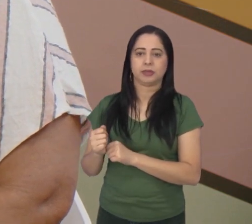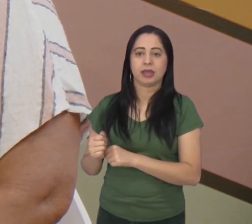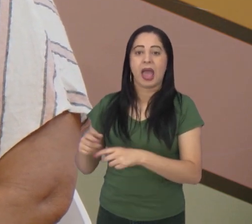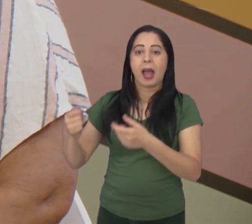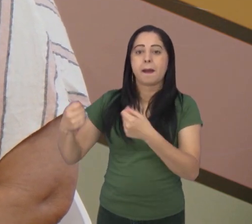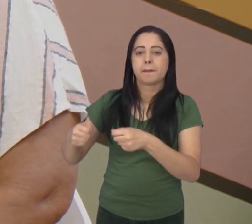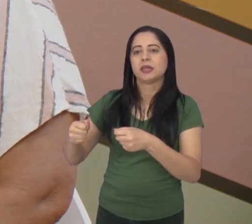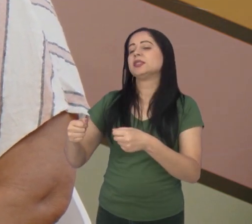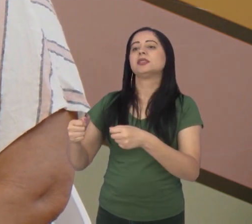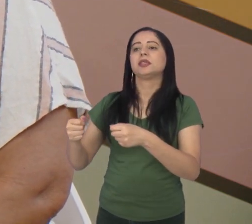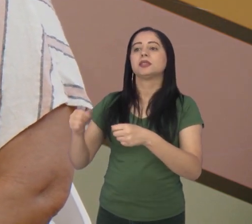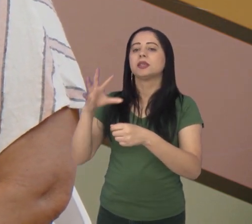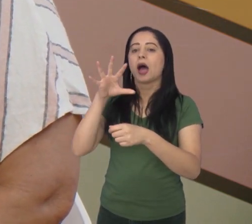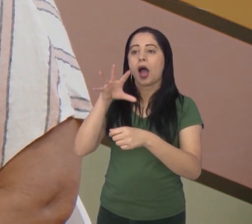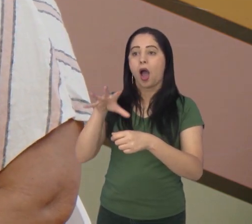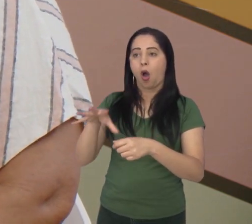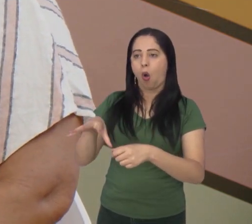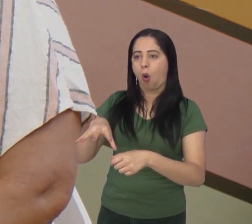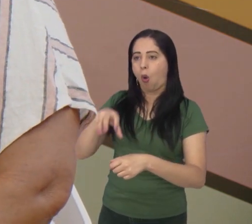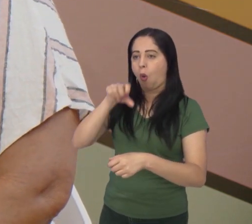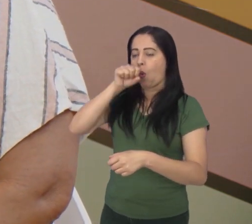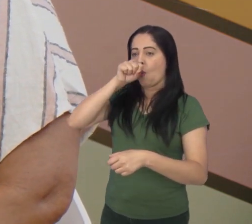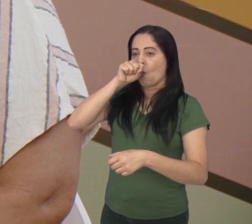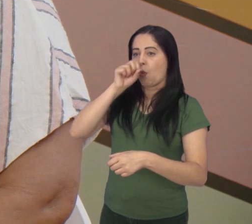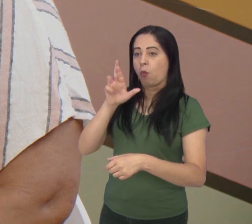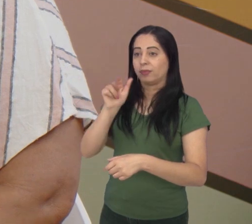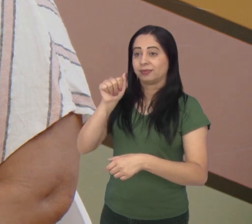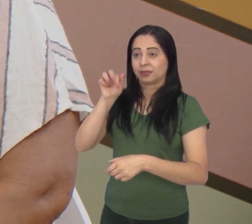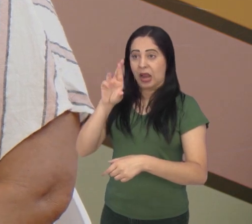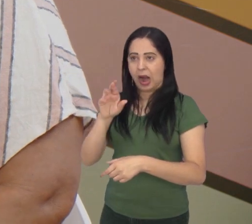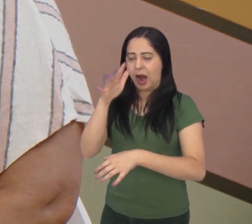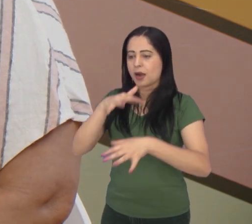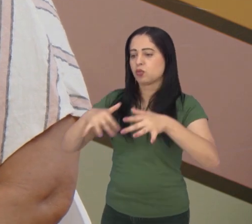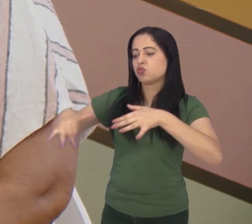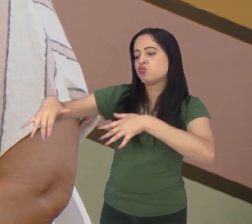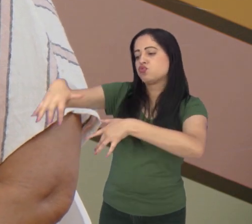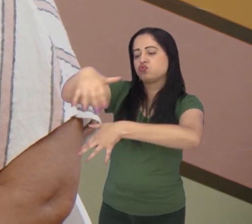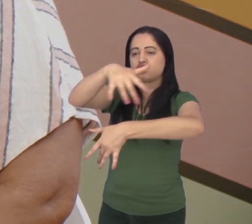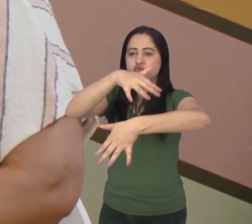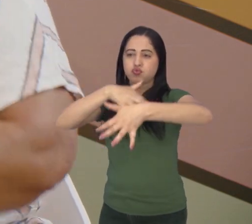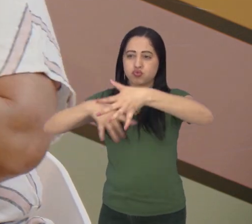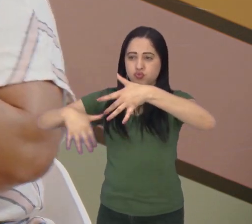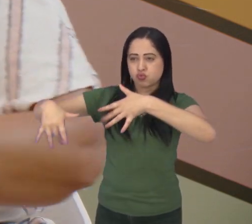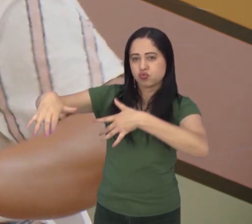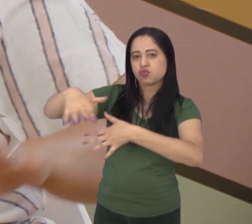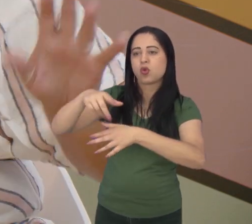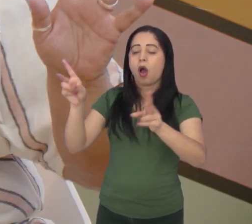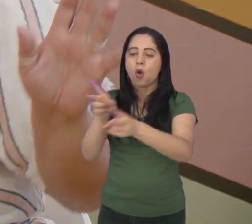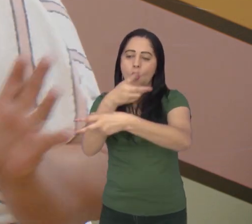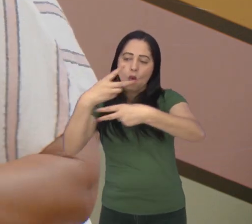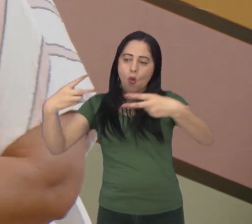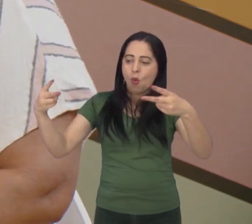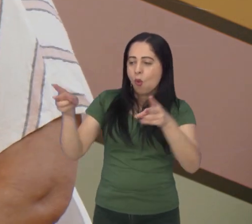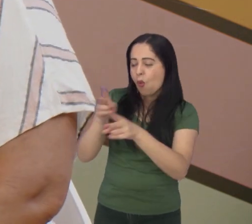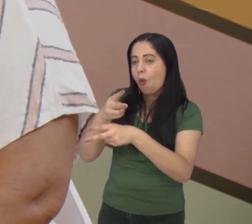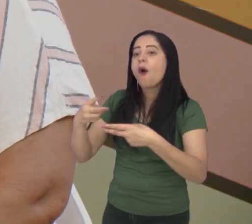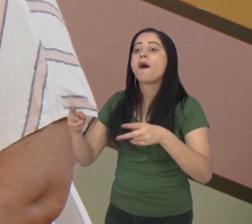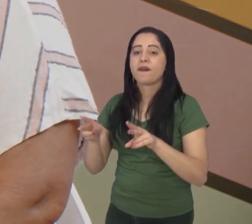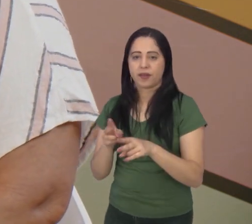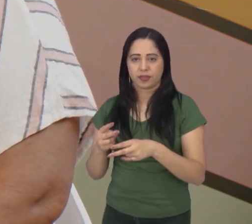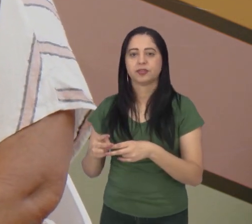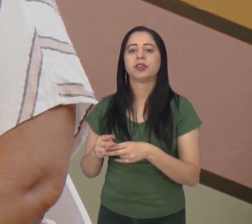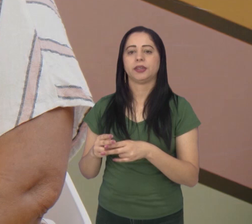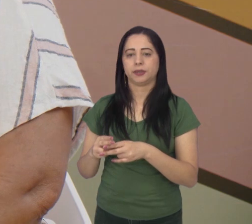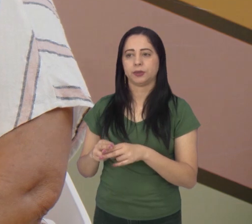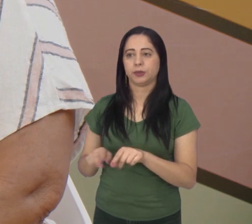certa circulação de ar, até porque se tiver algum bichinho, alguma doencinha, o vento dissipa. Já leva. E há